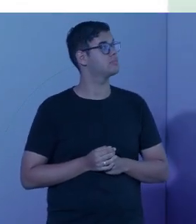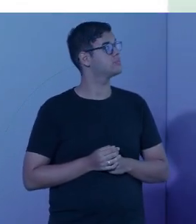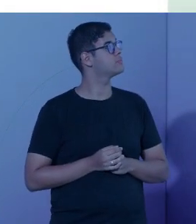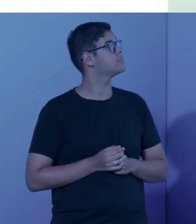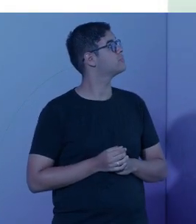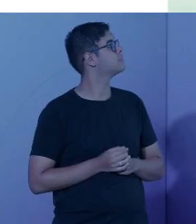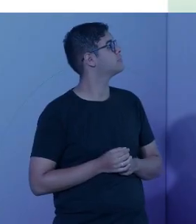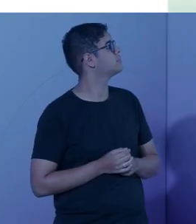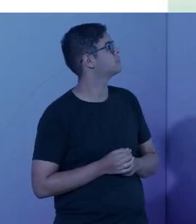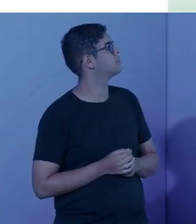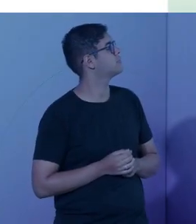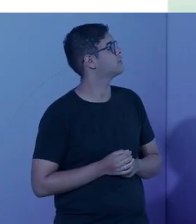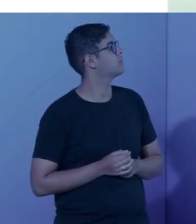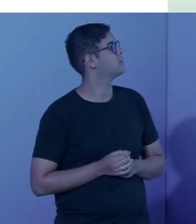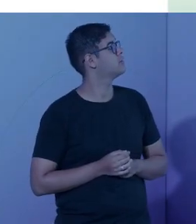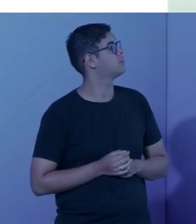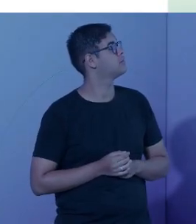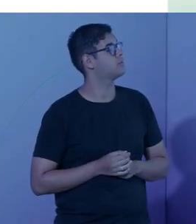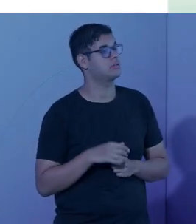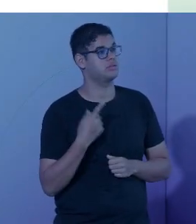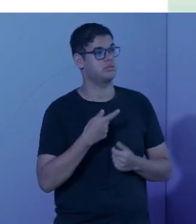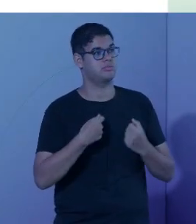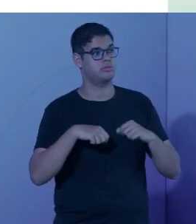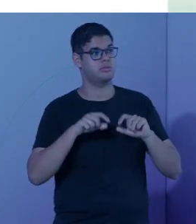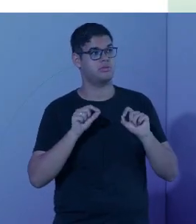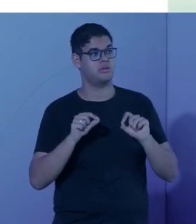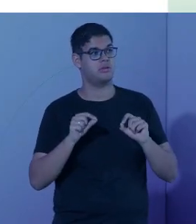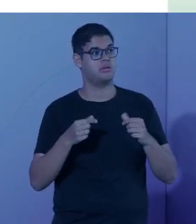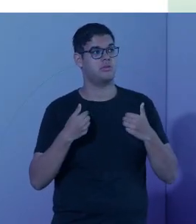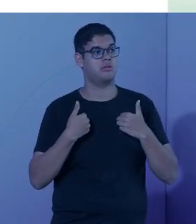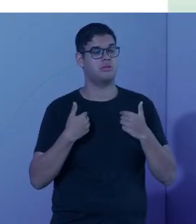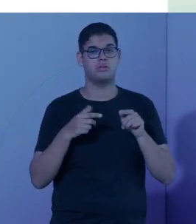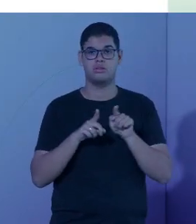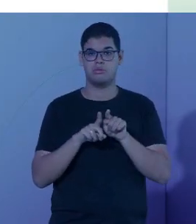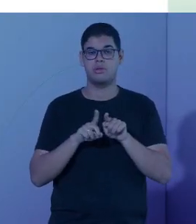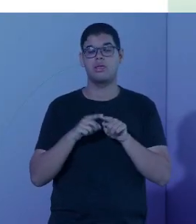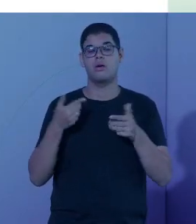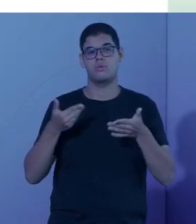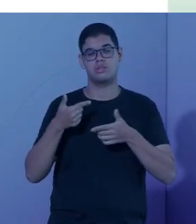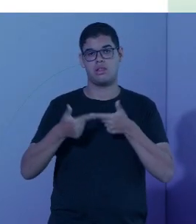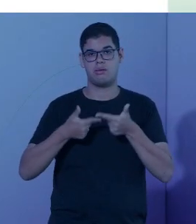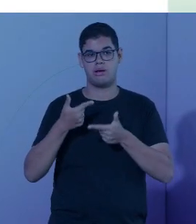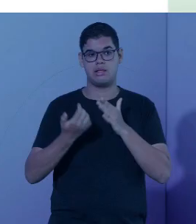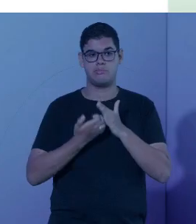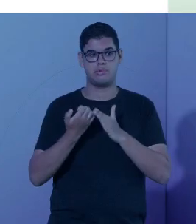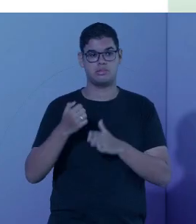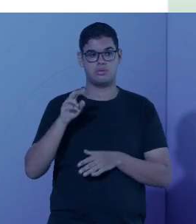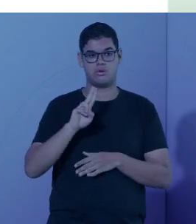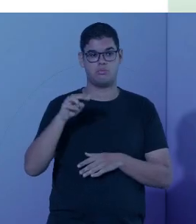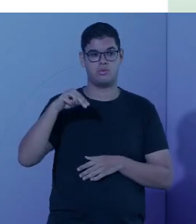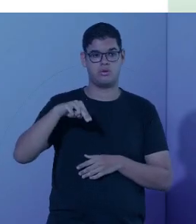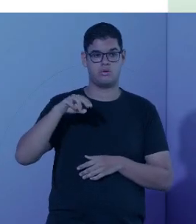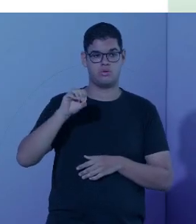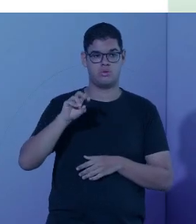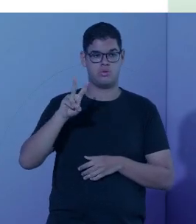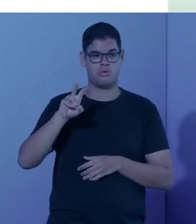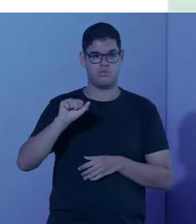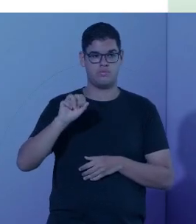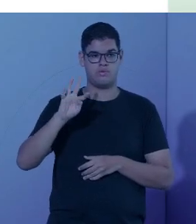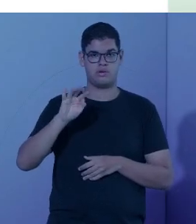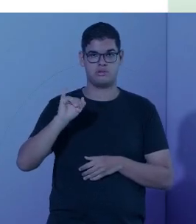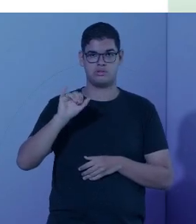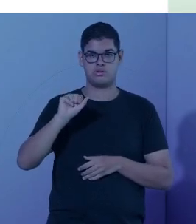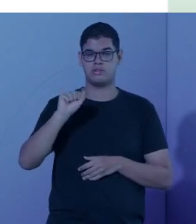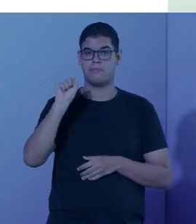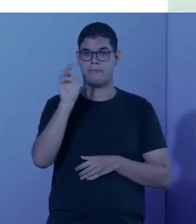Também preciso declarar os meus conflitos de interesse, né? Atualmente, eu sou funcionária da empresa Novartis, mas, como eu comentei com vocês, eu estou aqui a